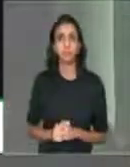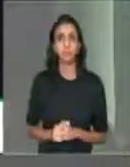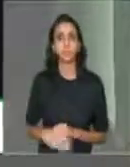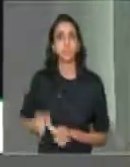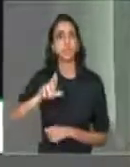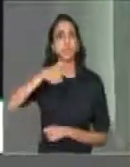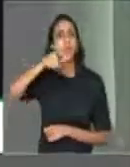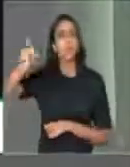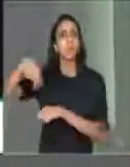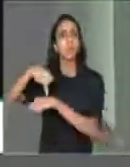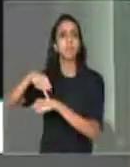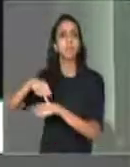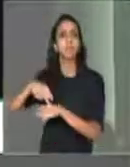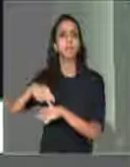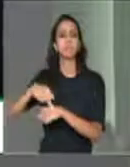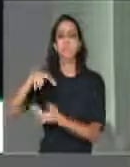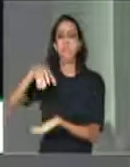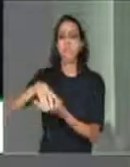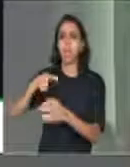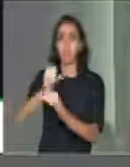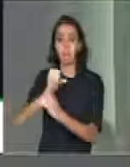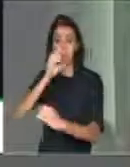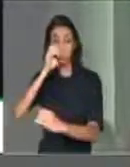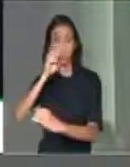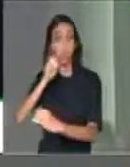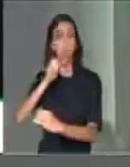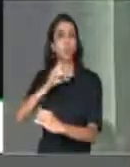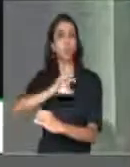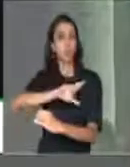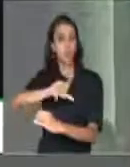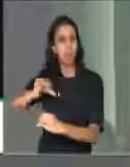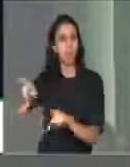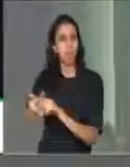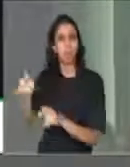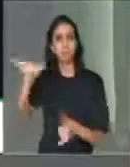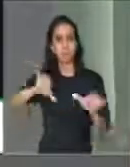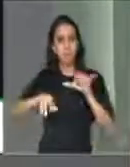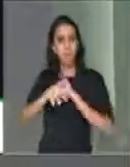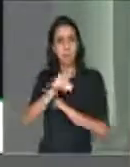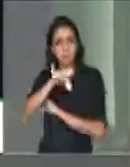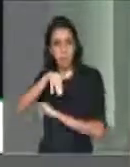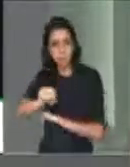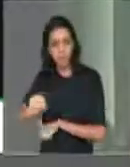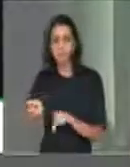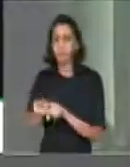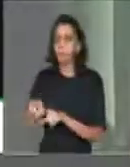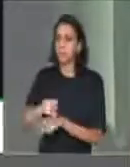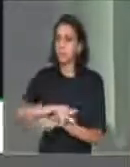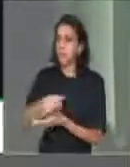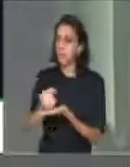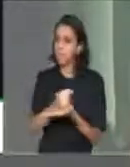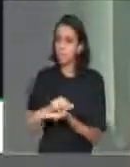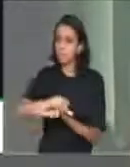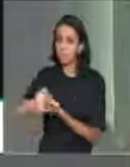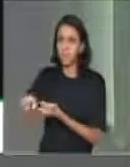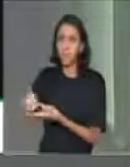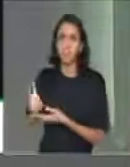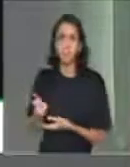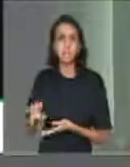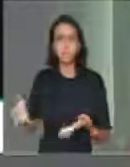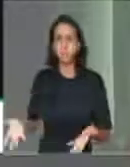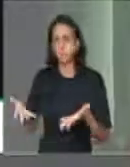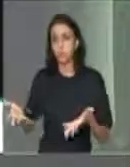os grandes laboratórios, especialmente da química fina, farmacêuticos, há muito tempo valorizam o